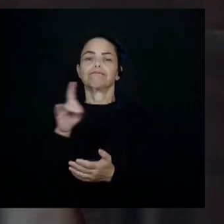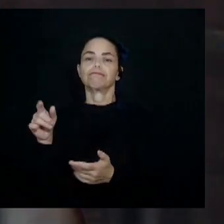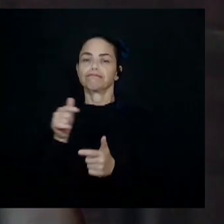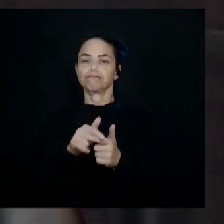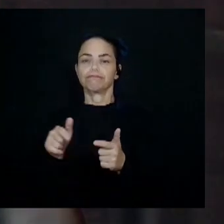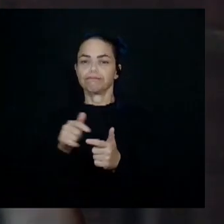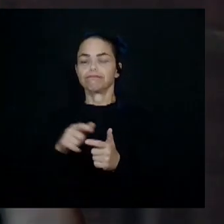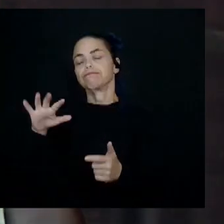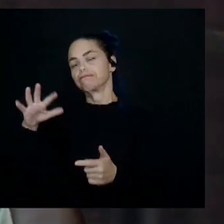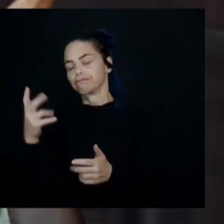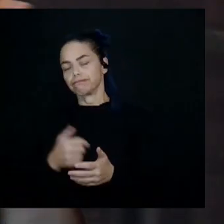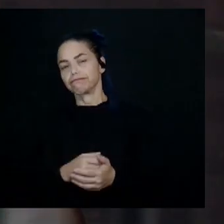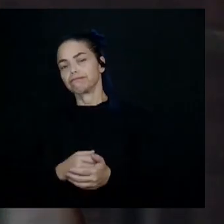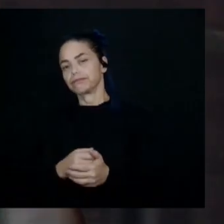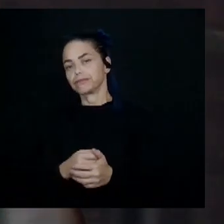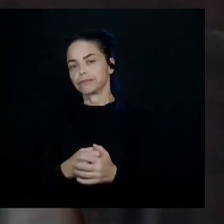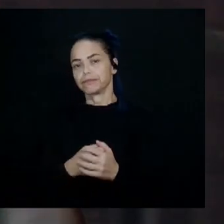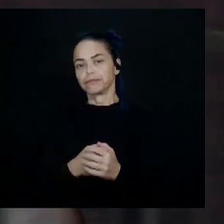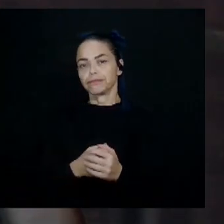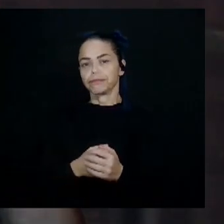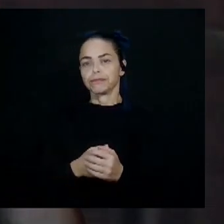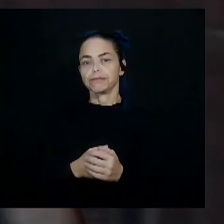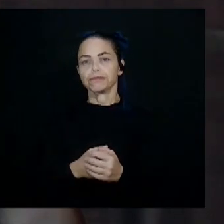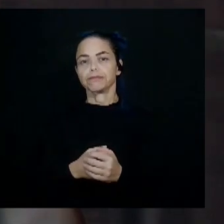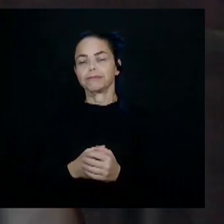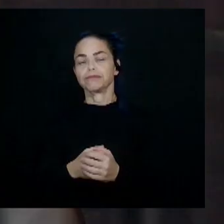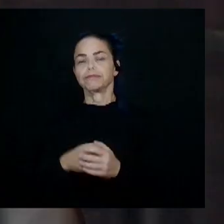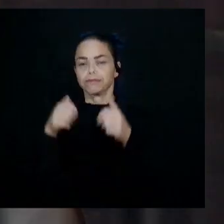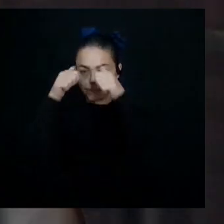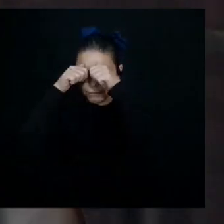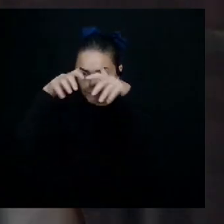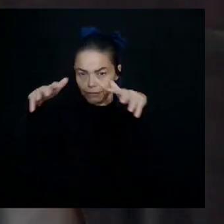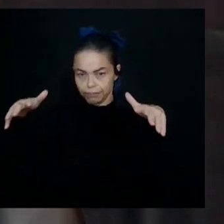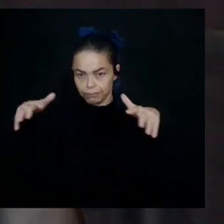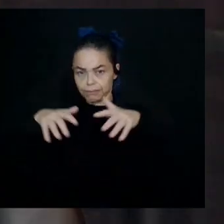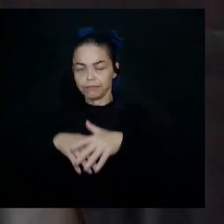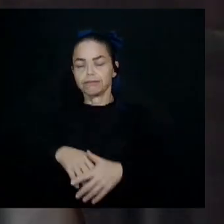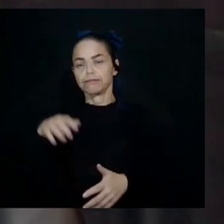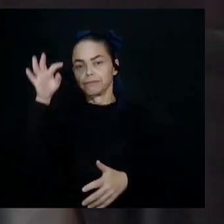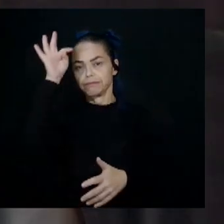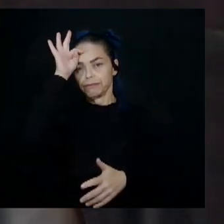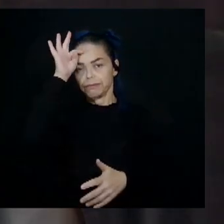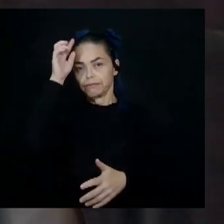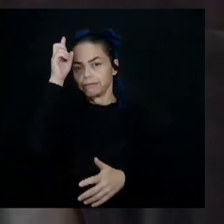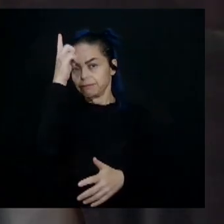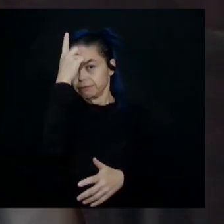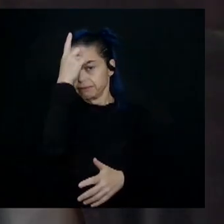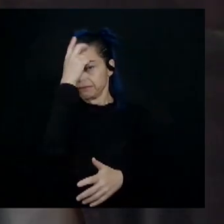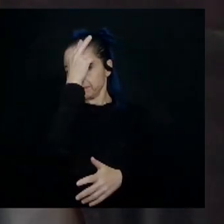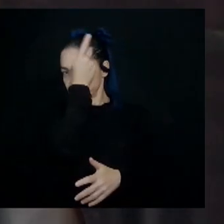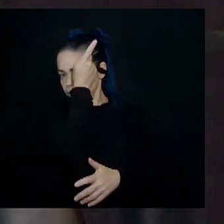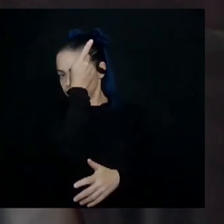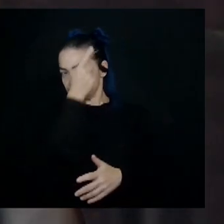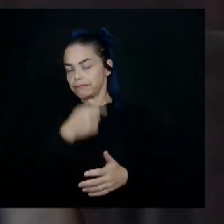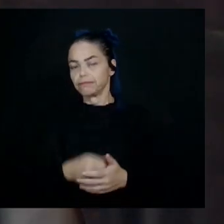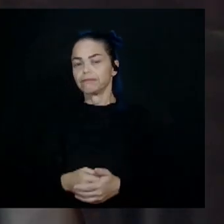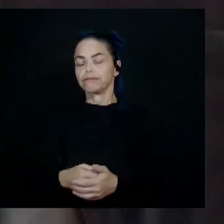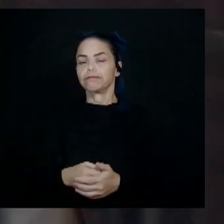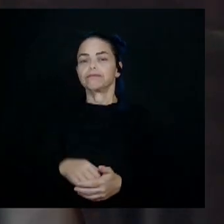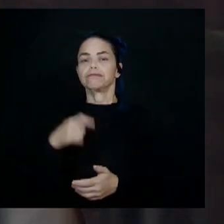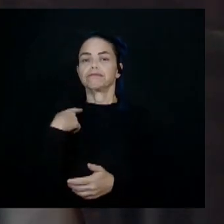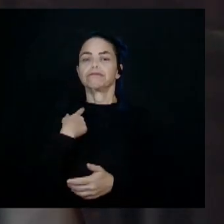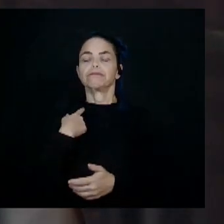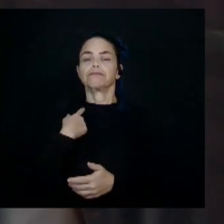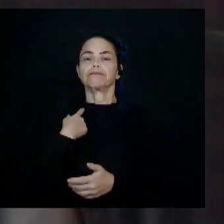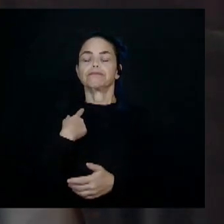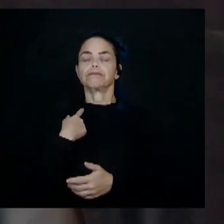aparece com esse TEA, ou com o TDAH, por exemplo. E é muito normal ter essa